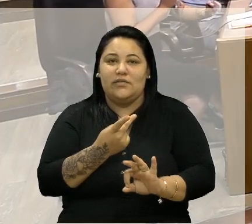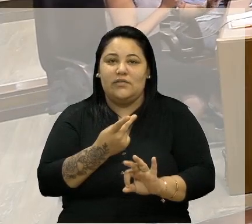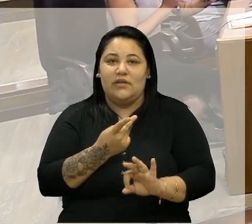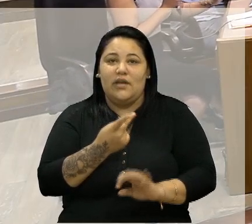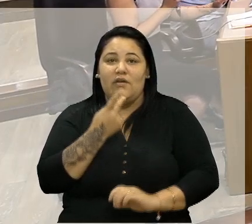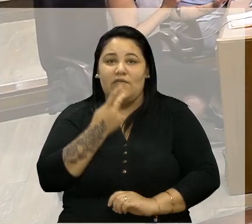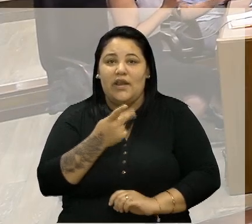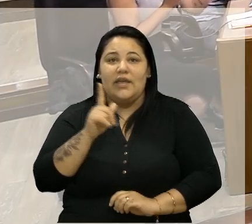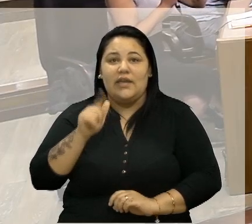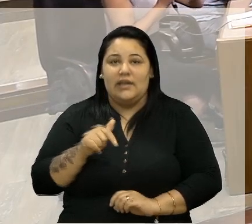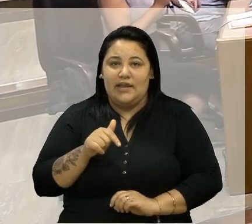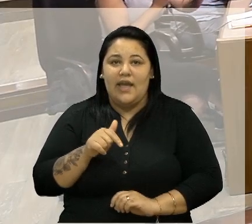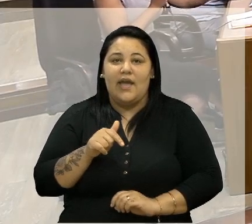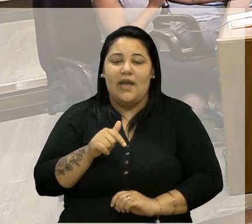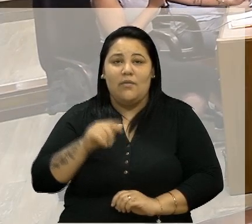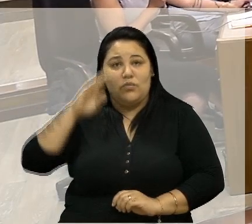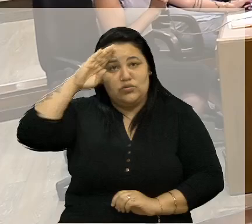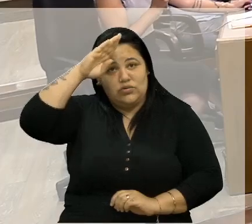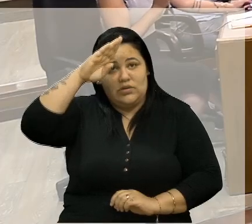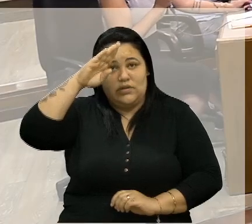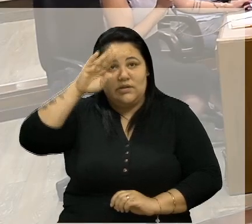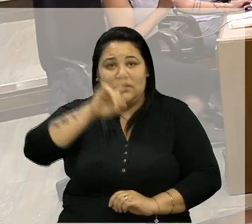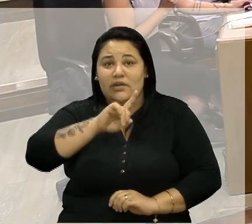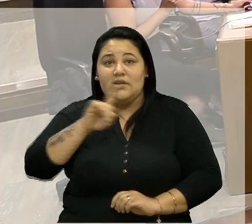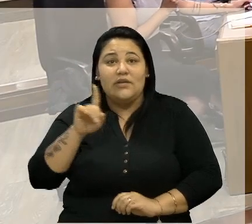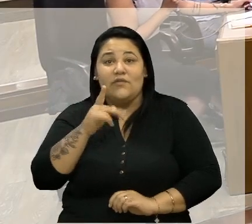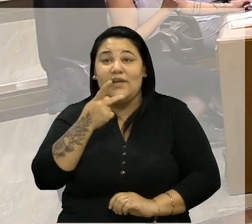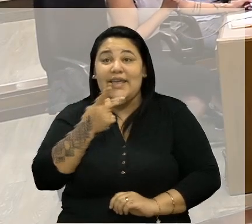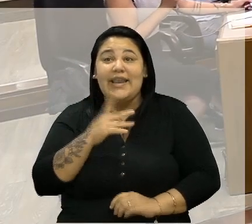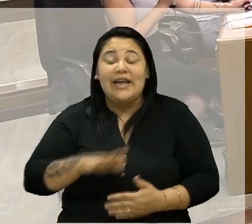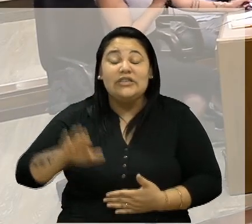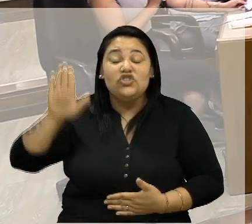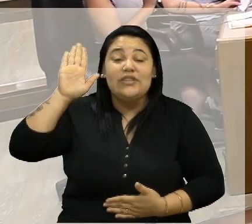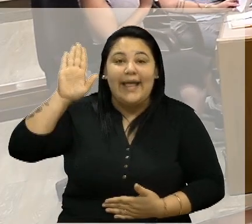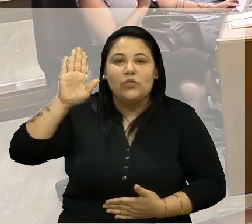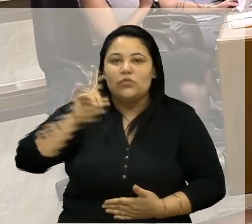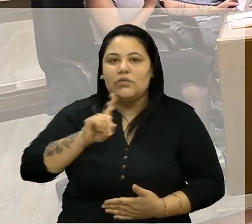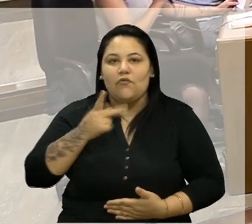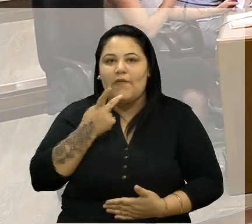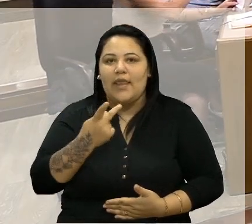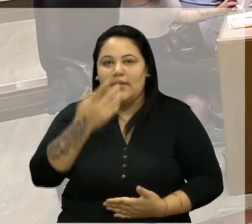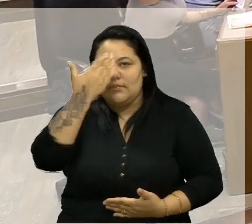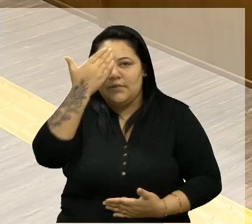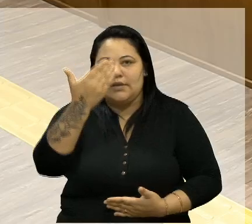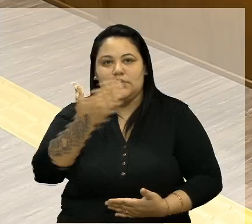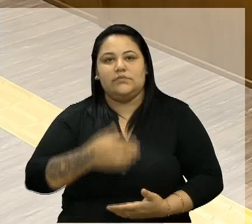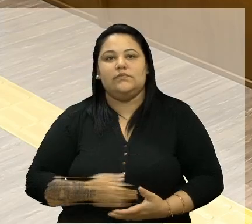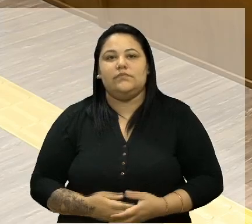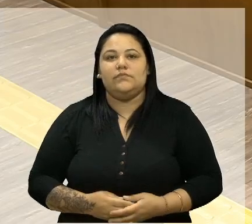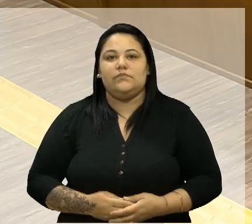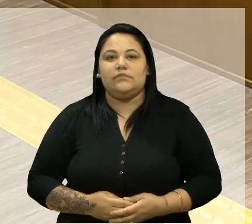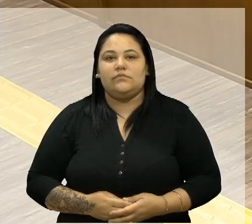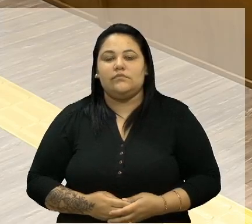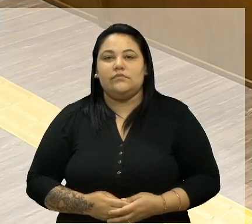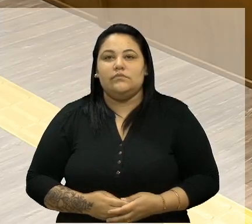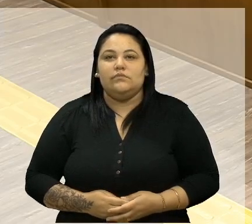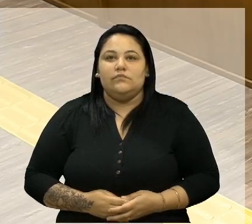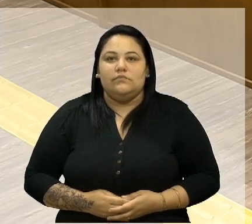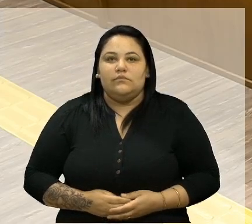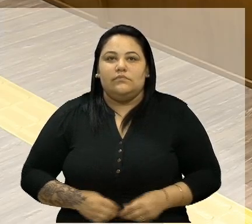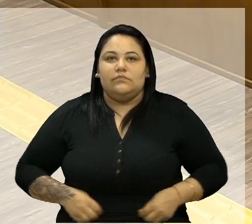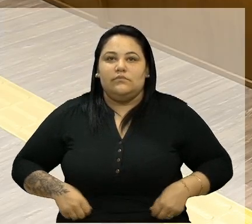bolsonarista. Falo, reafirmo. Mas eu não disse que ele foi candidato bolsonarista. Obrigada. Vereador Adriano